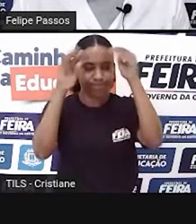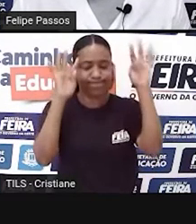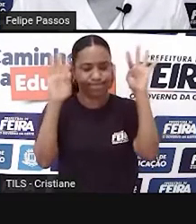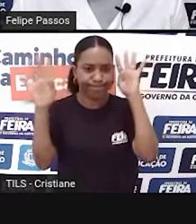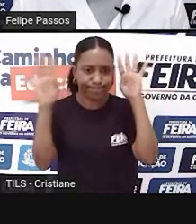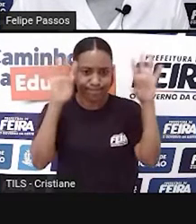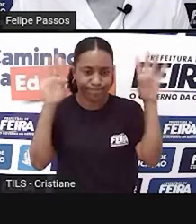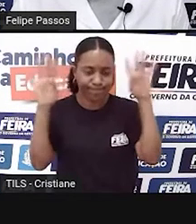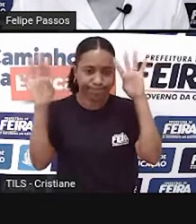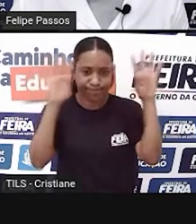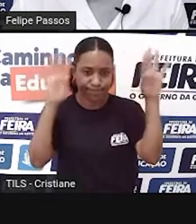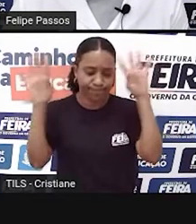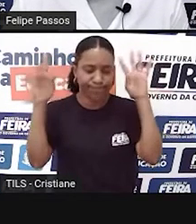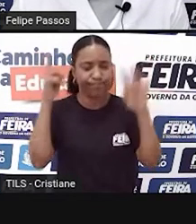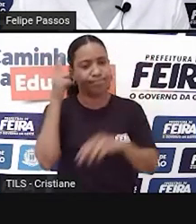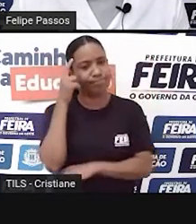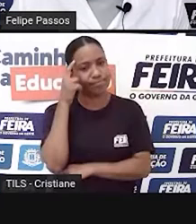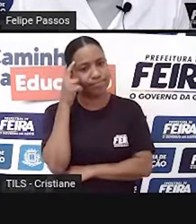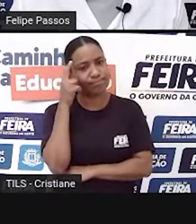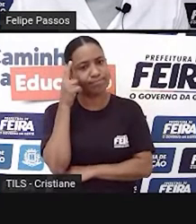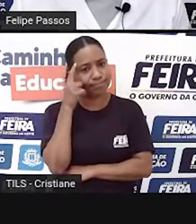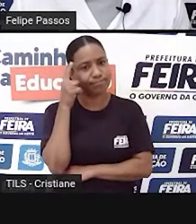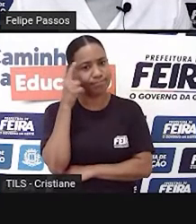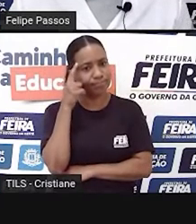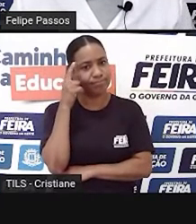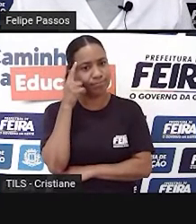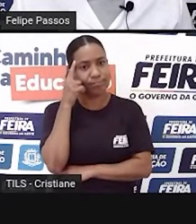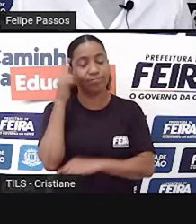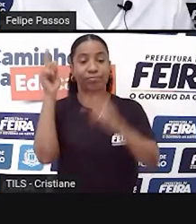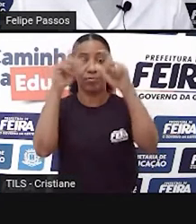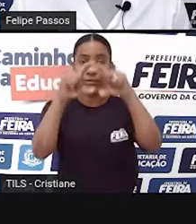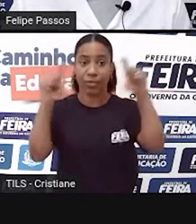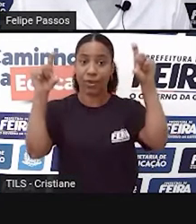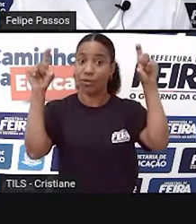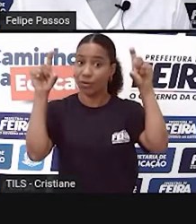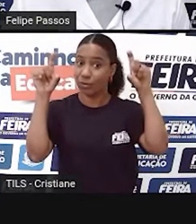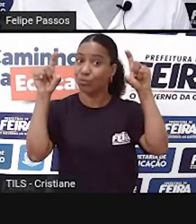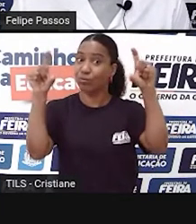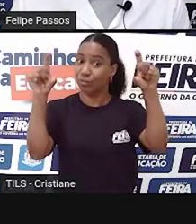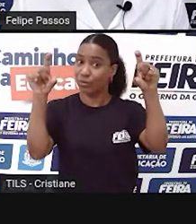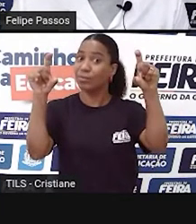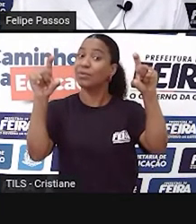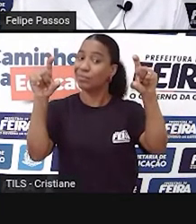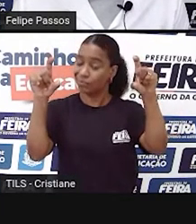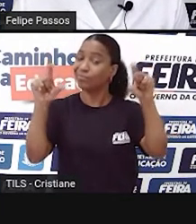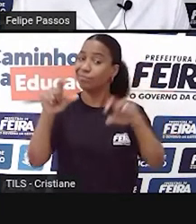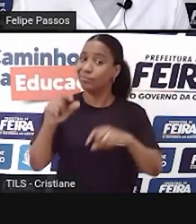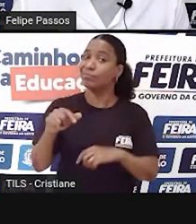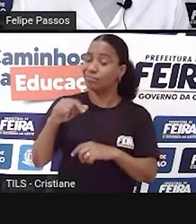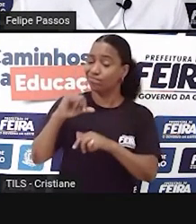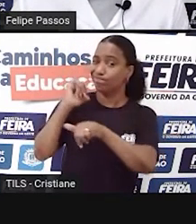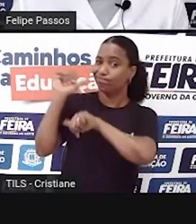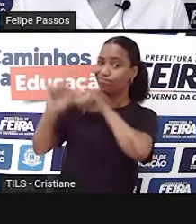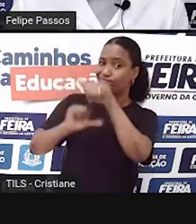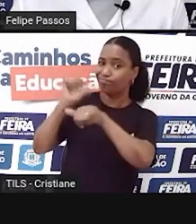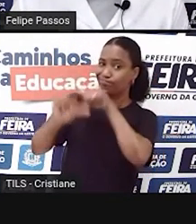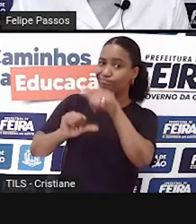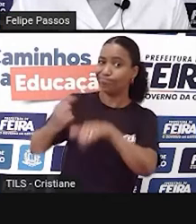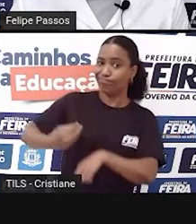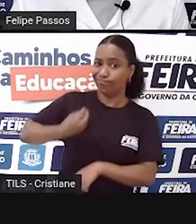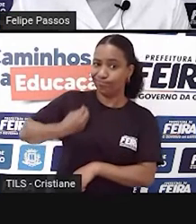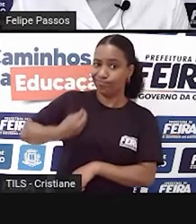sobre as informações que eu vou falar aqui agora, porque é um tema que ele pode mudar a vida de uma pessoa completamente,